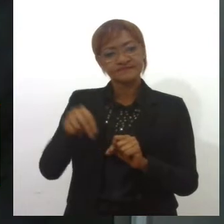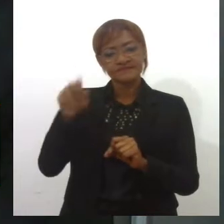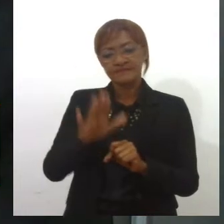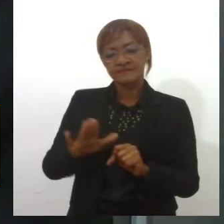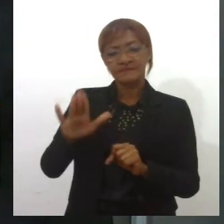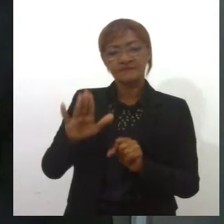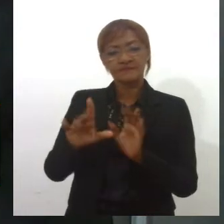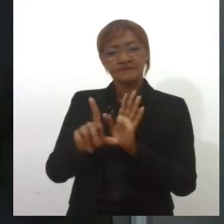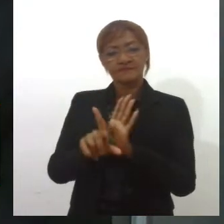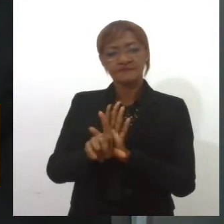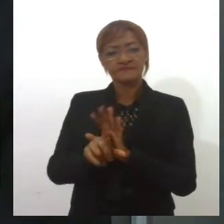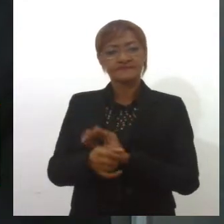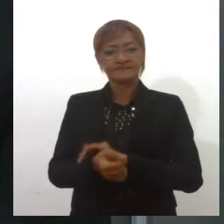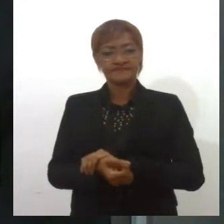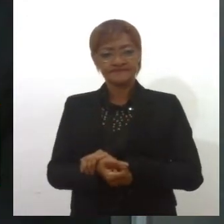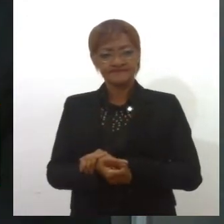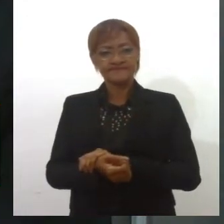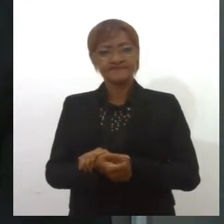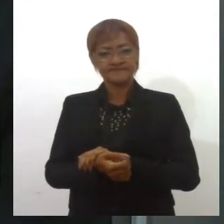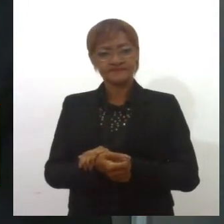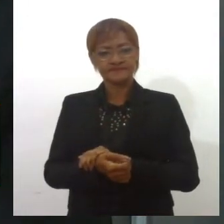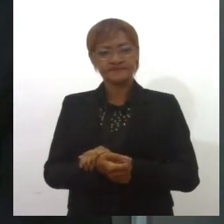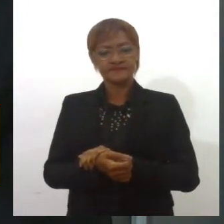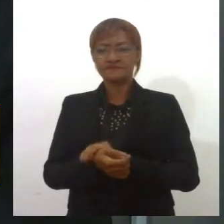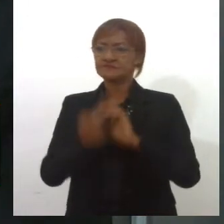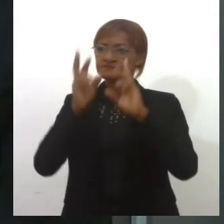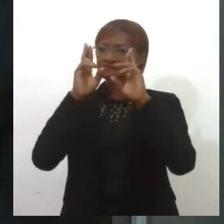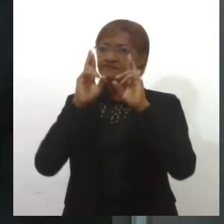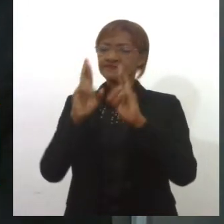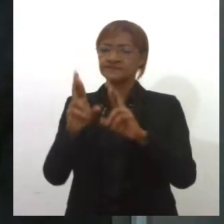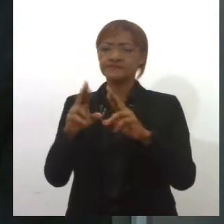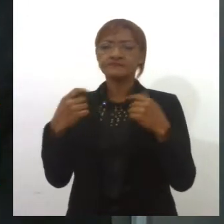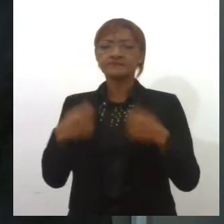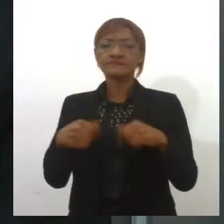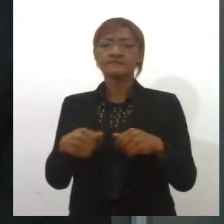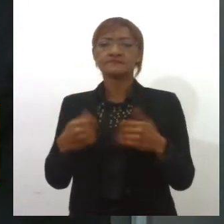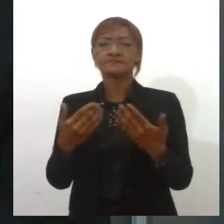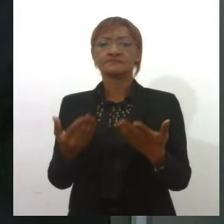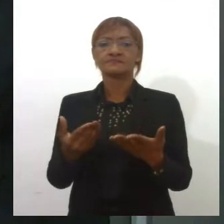com que isso fosse respeitado, né? Então, se aproveitava lá